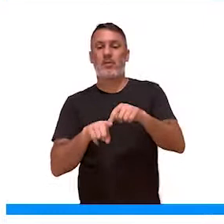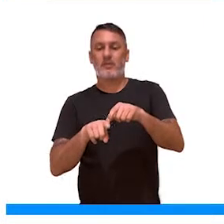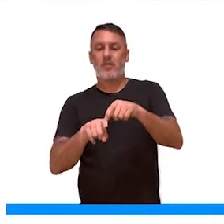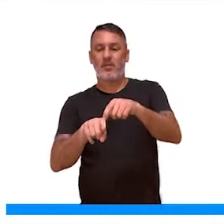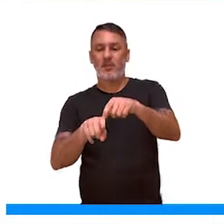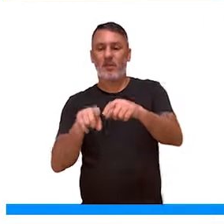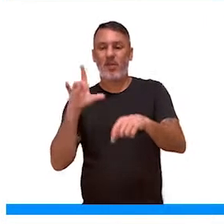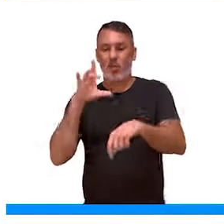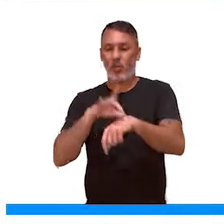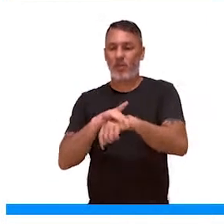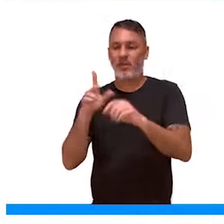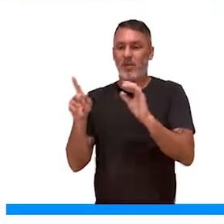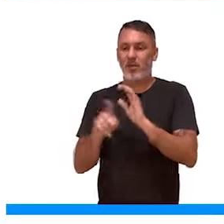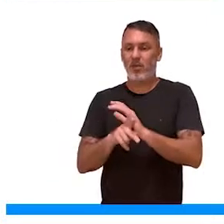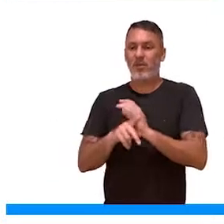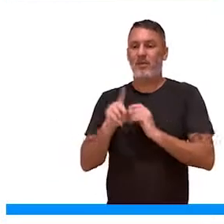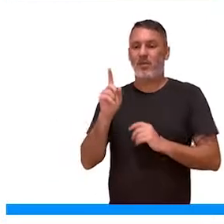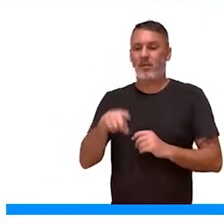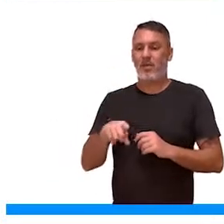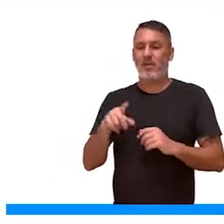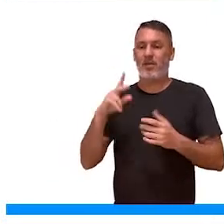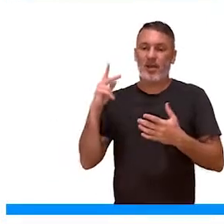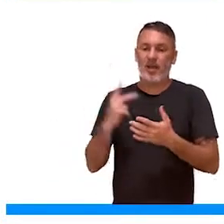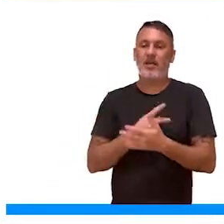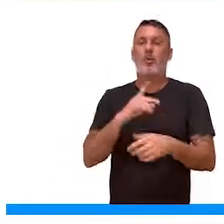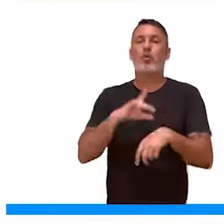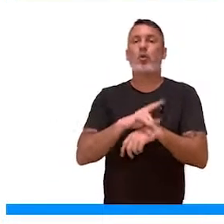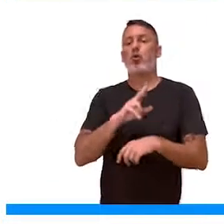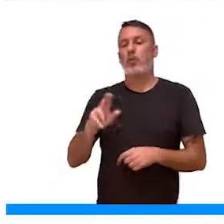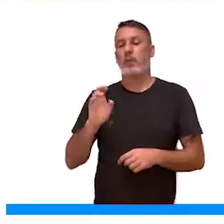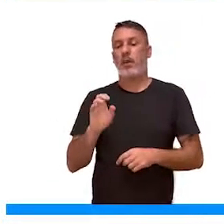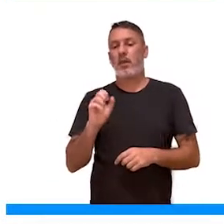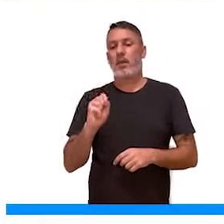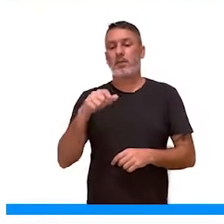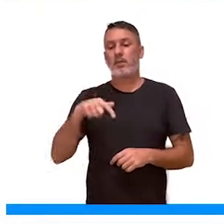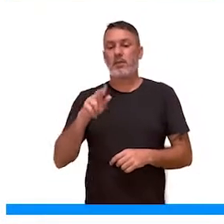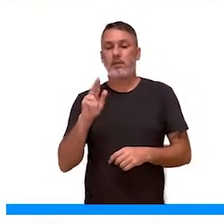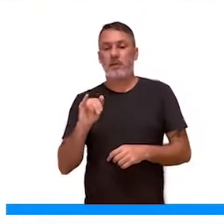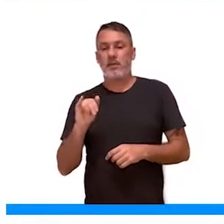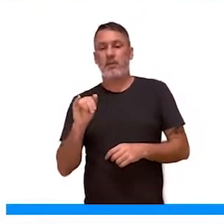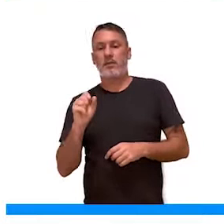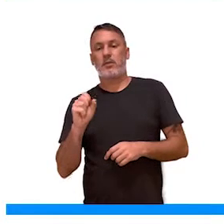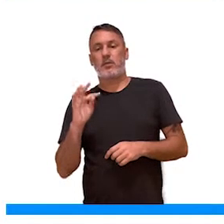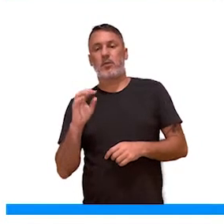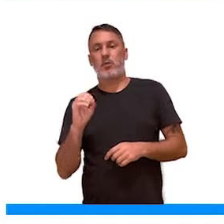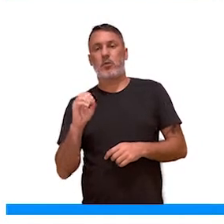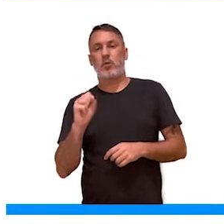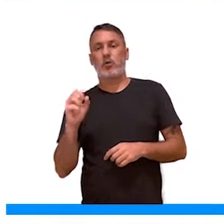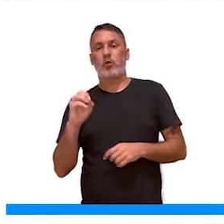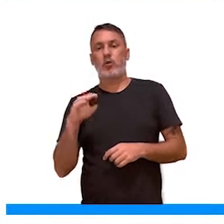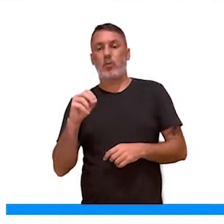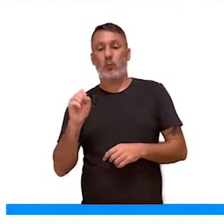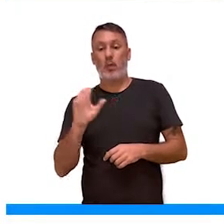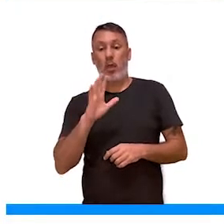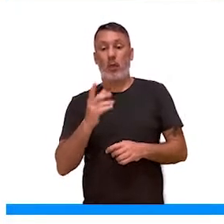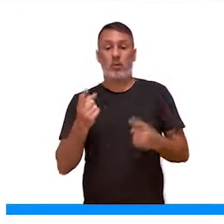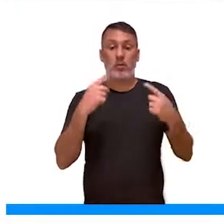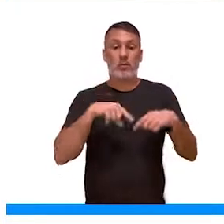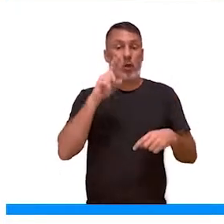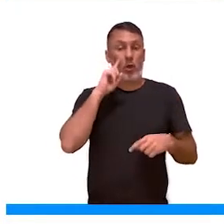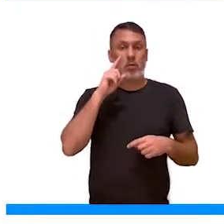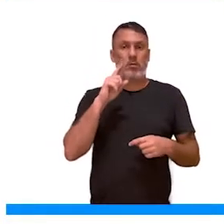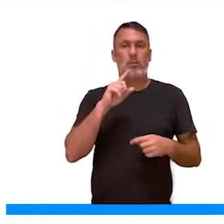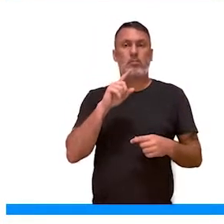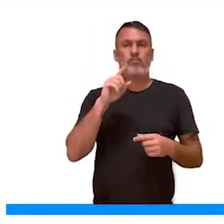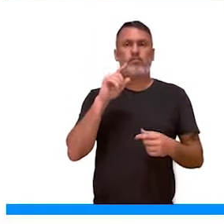disse para vocês da esquistossomose, é o caso do caramujo, que é o hospedeiro intermediário. Agora, o hospedeiro definitivo é